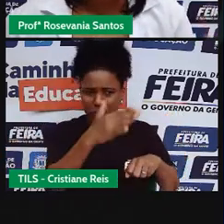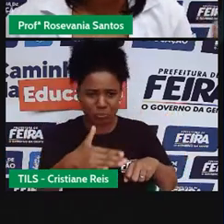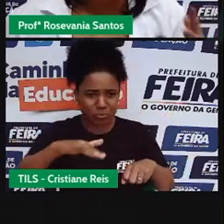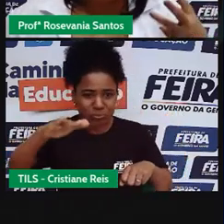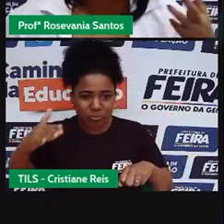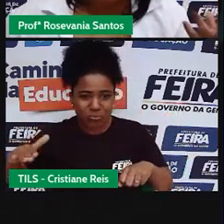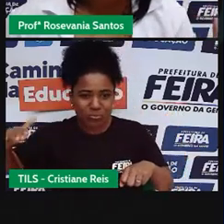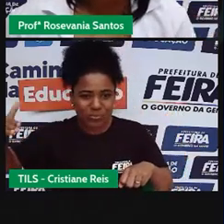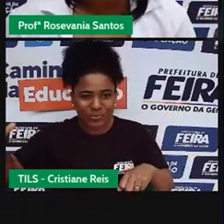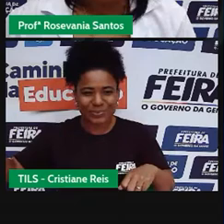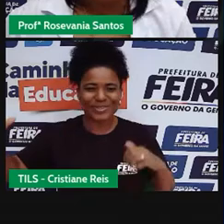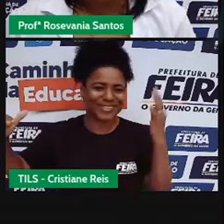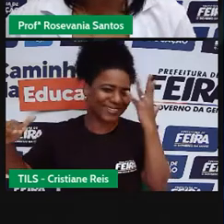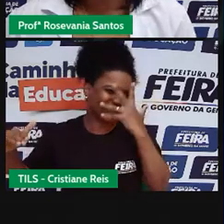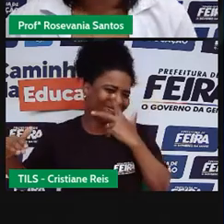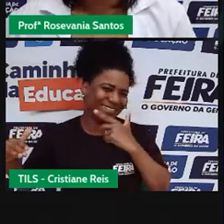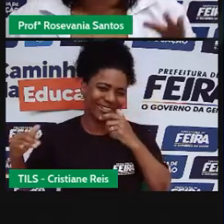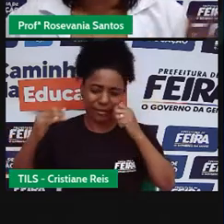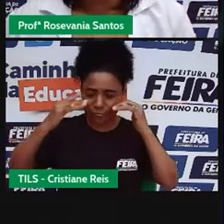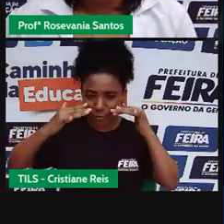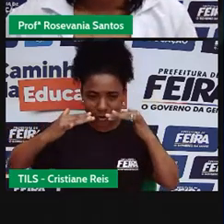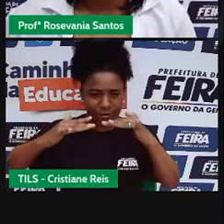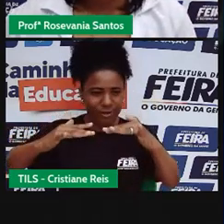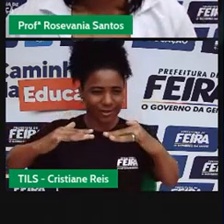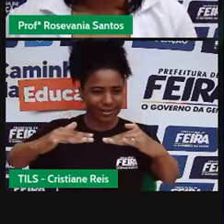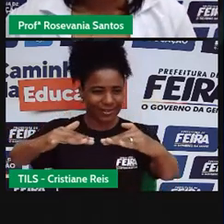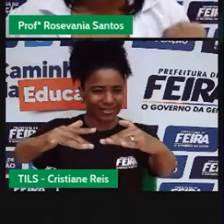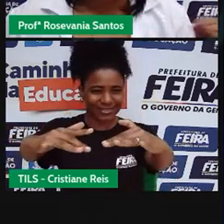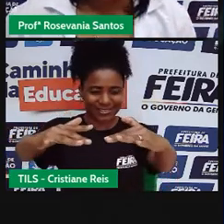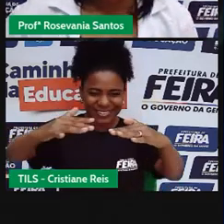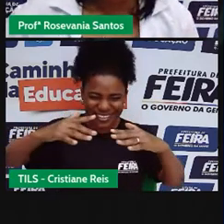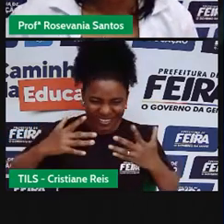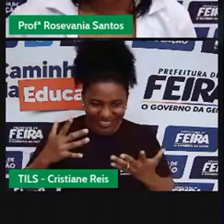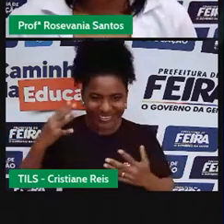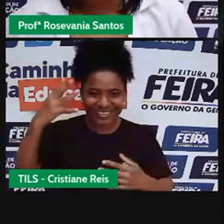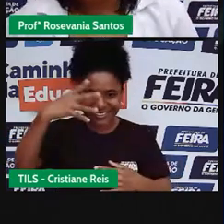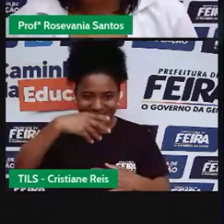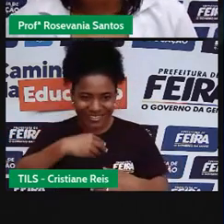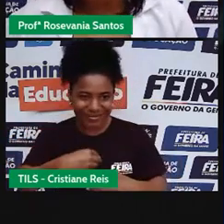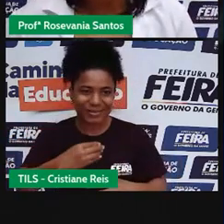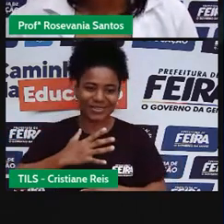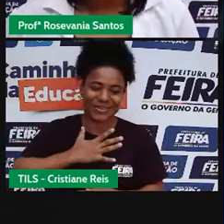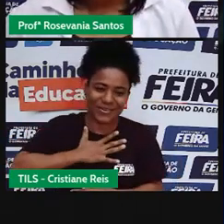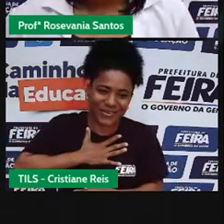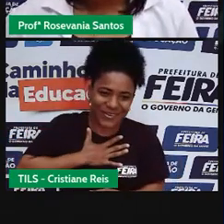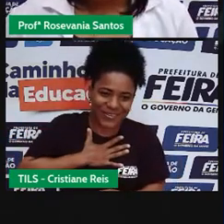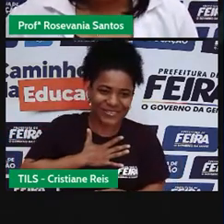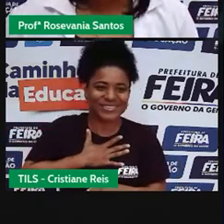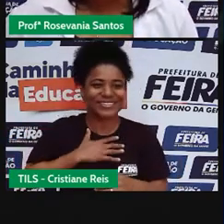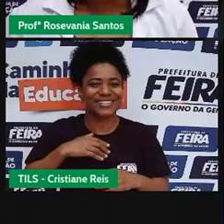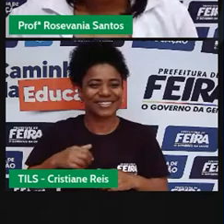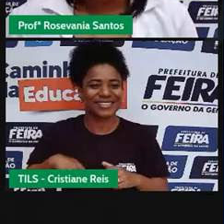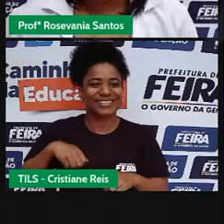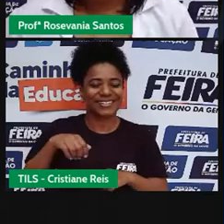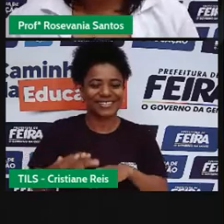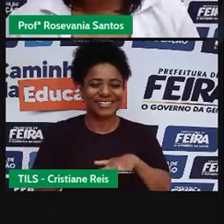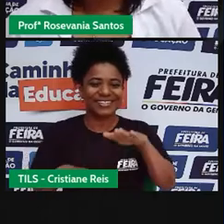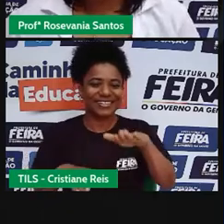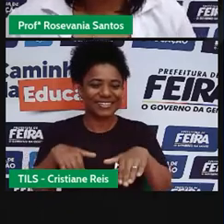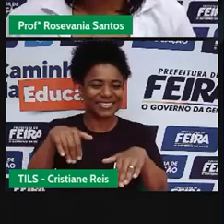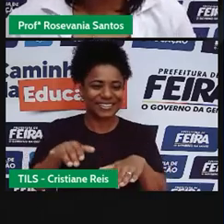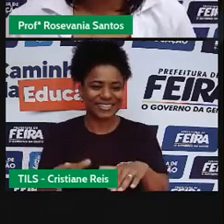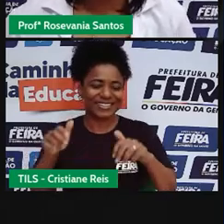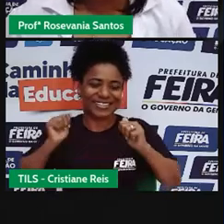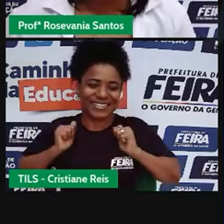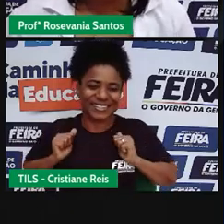dando aquelas paisagens maravilhosas para quem gosta de acampar, para quem gosta de fazer uma trilha. E a gente tem também, né,